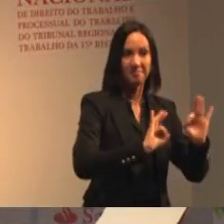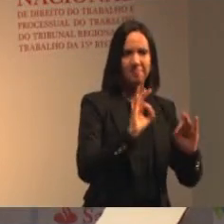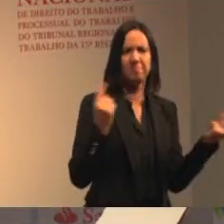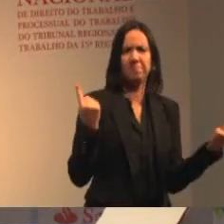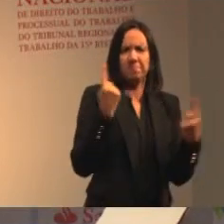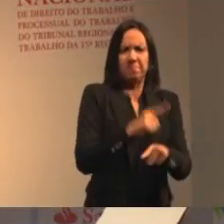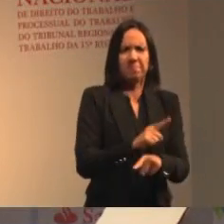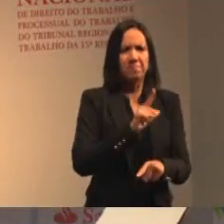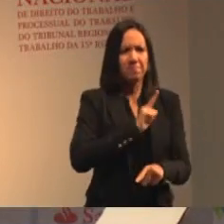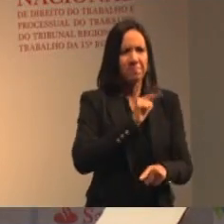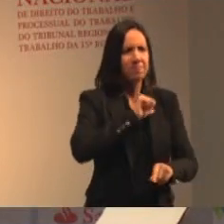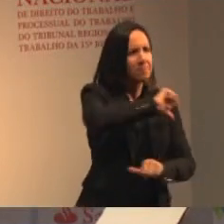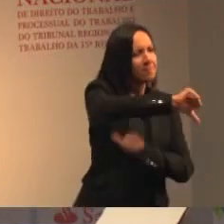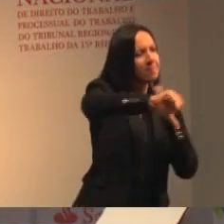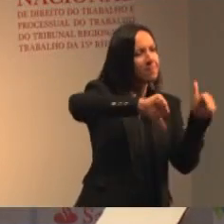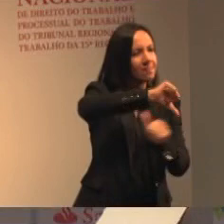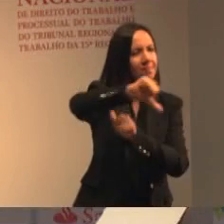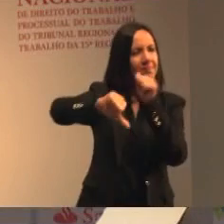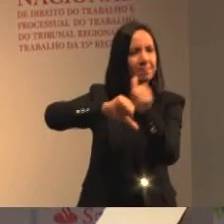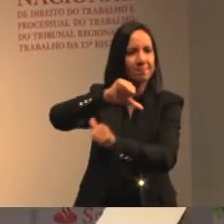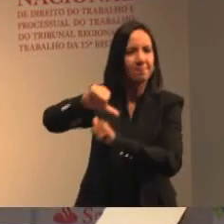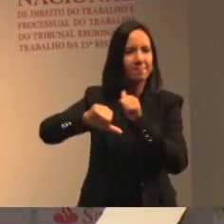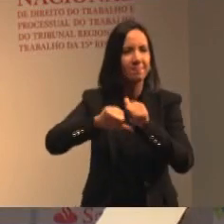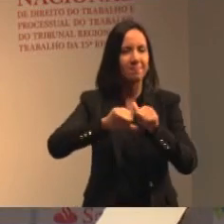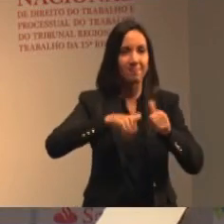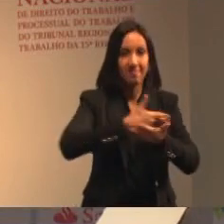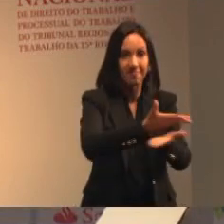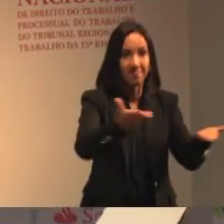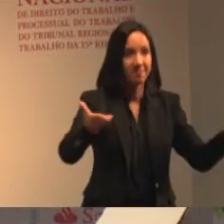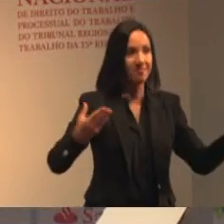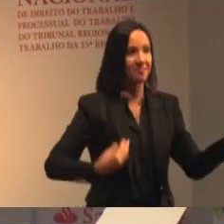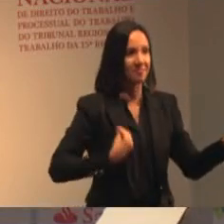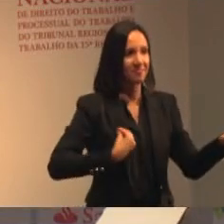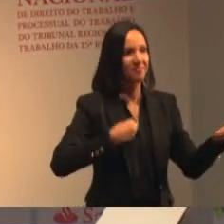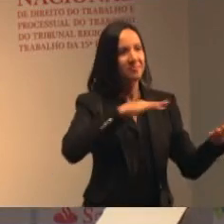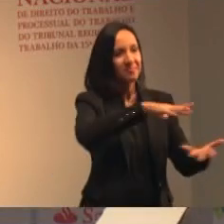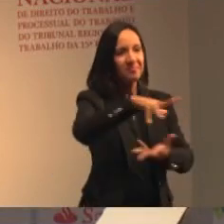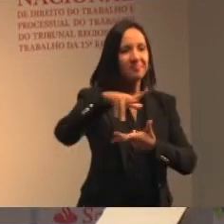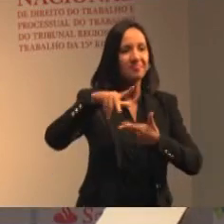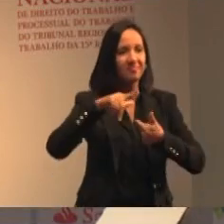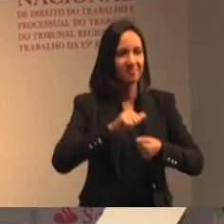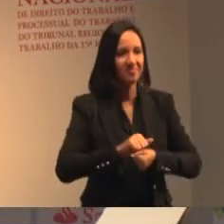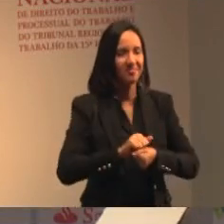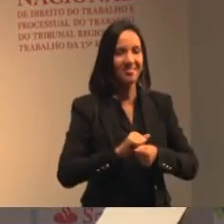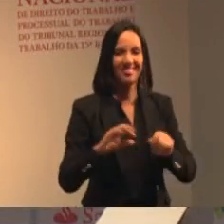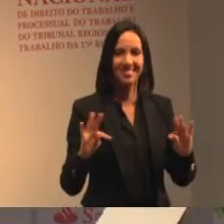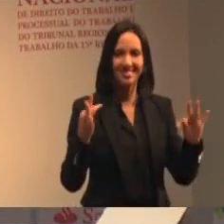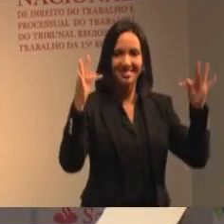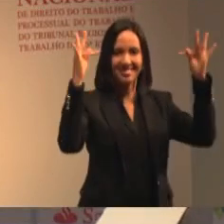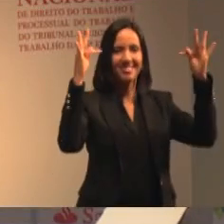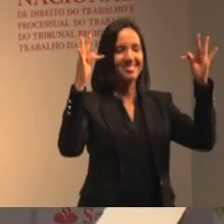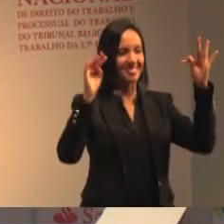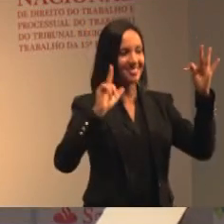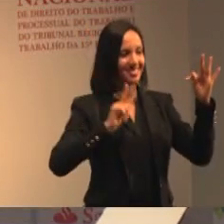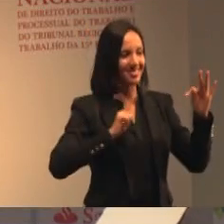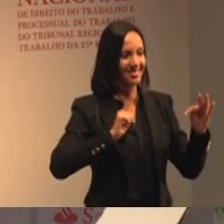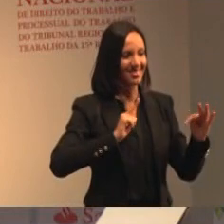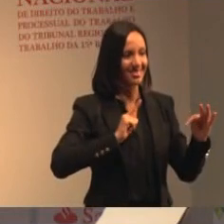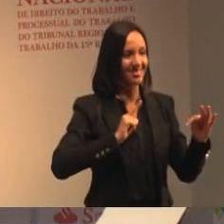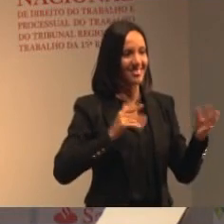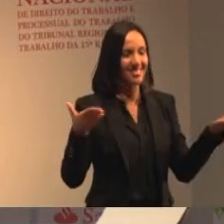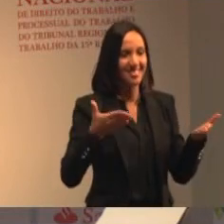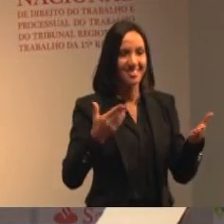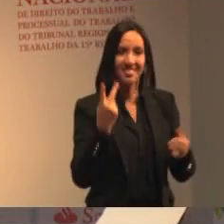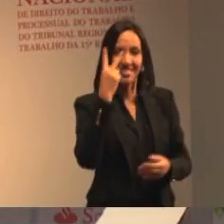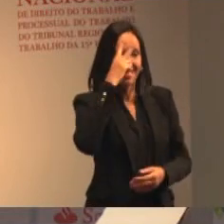desafiada pelas transformações do mundo contemporâneo, globalizado e tecnológico, trouxe para